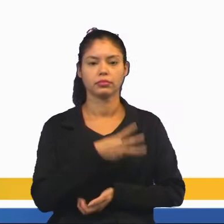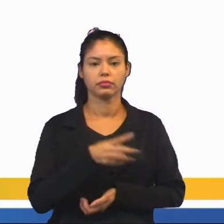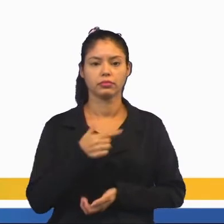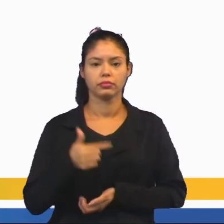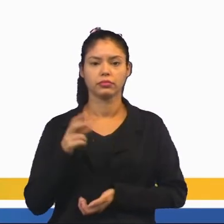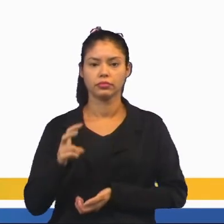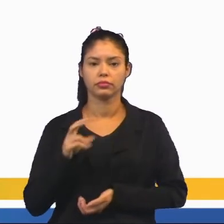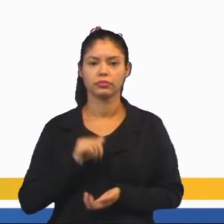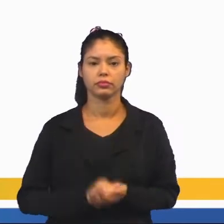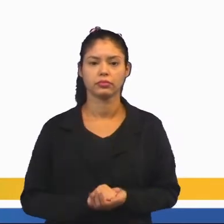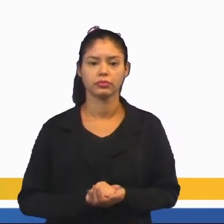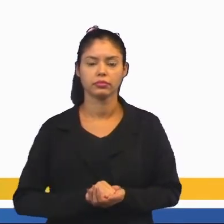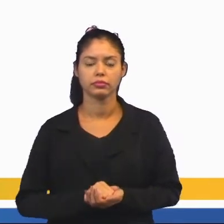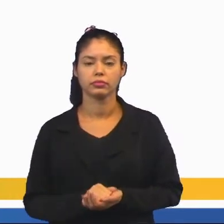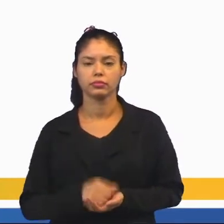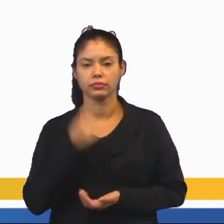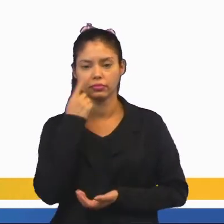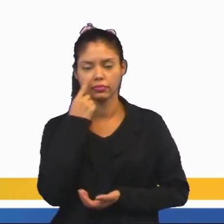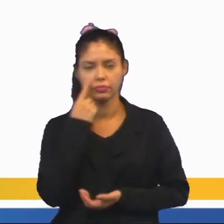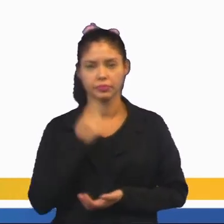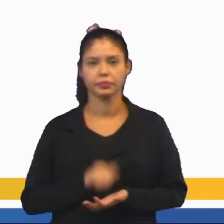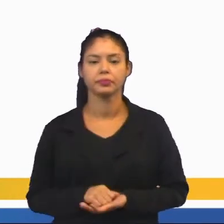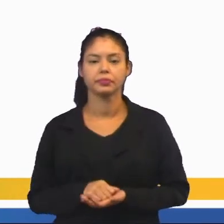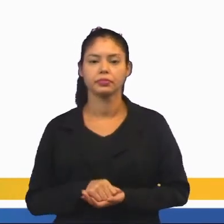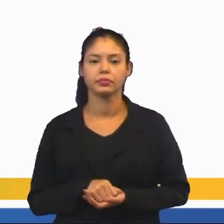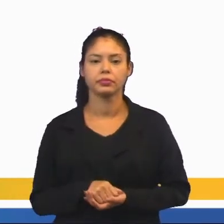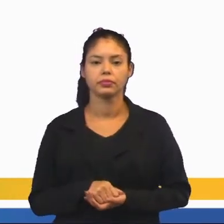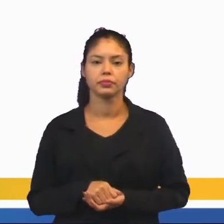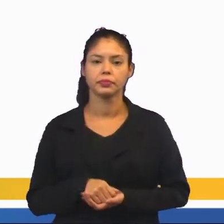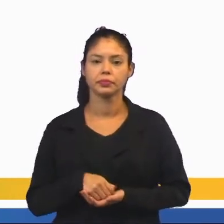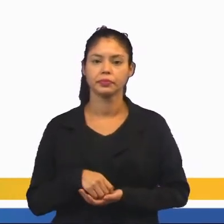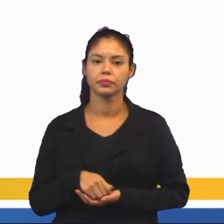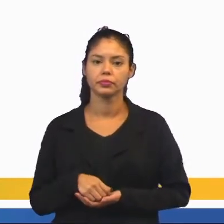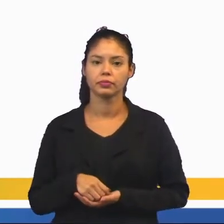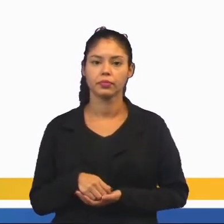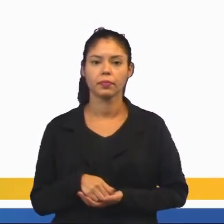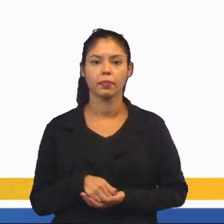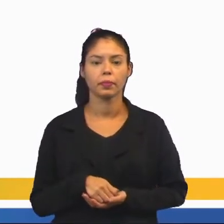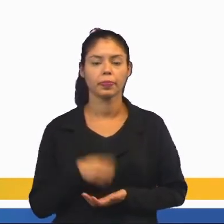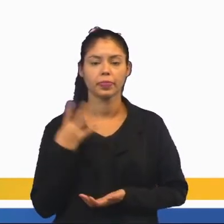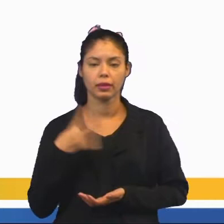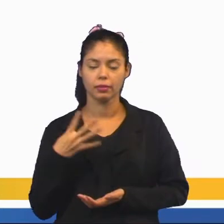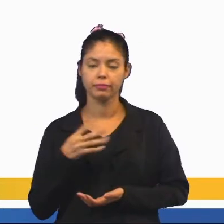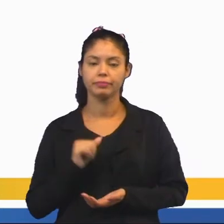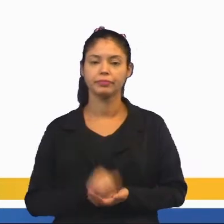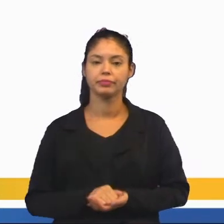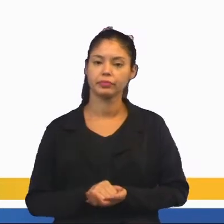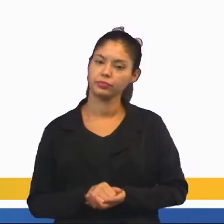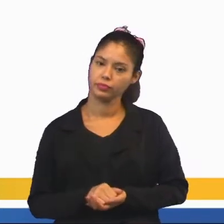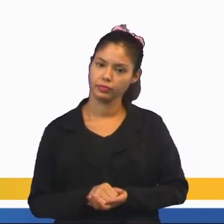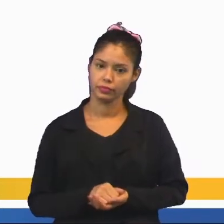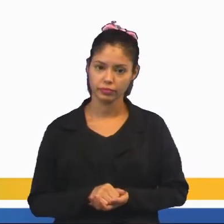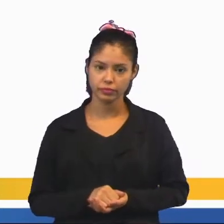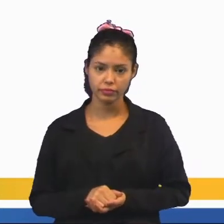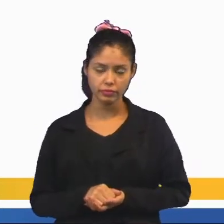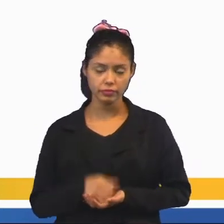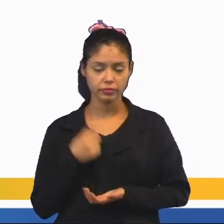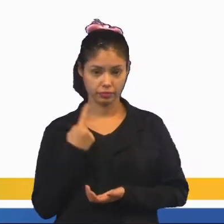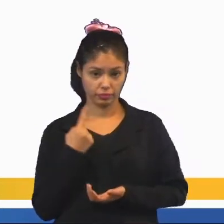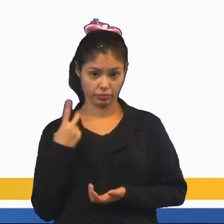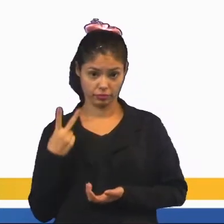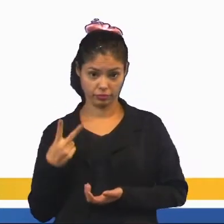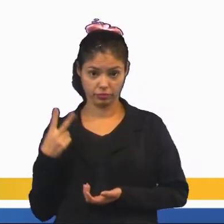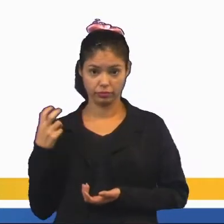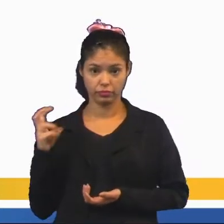324, 325. Observaram? No 3, com o 4, depois o 1, o 2 e